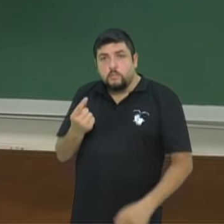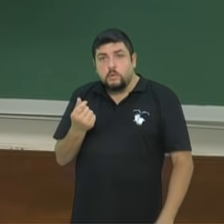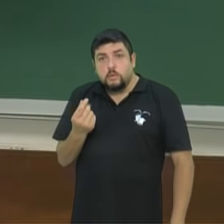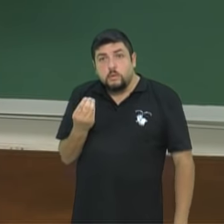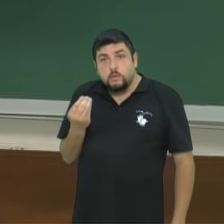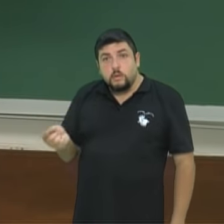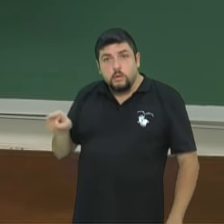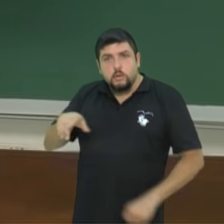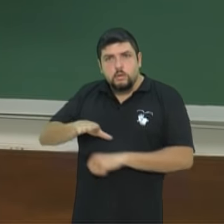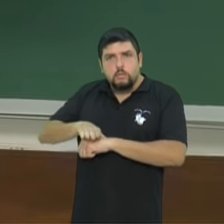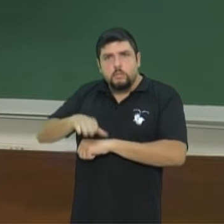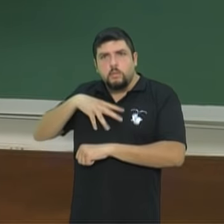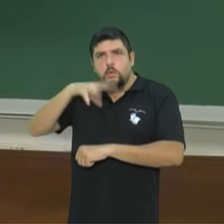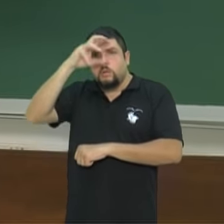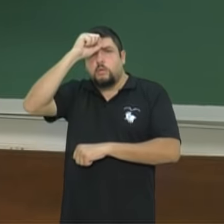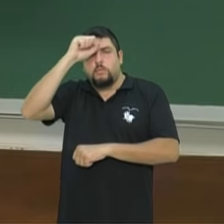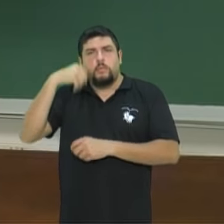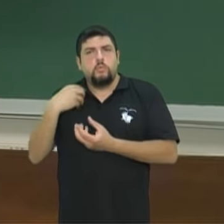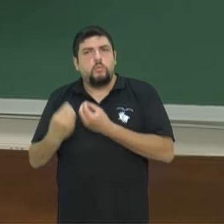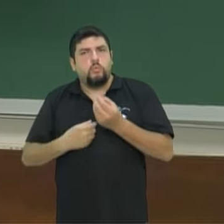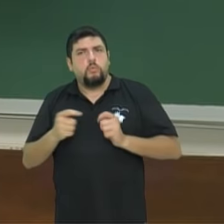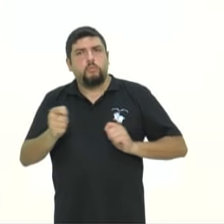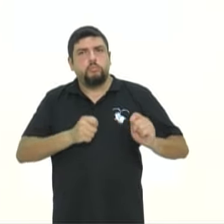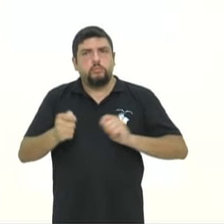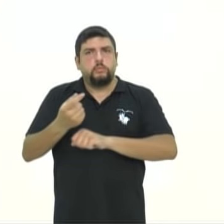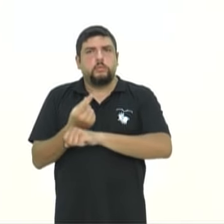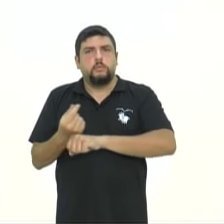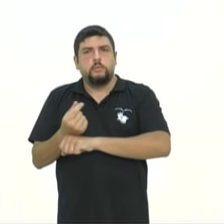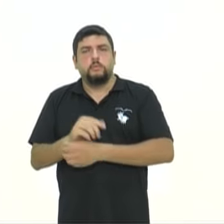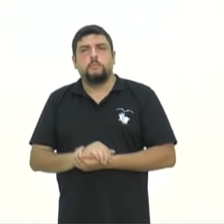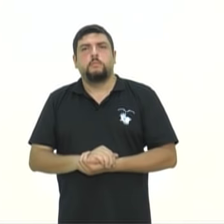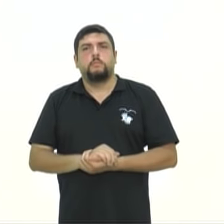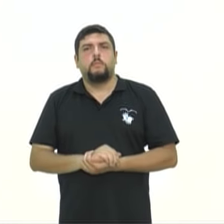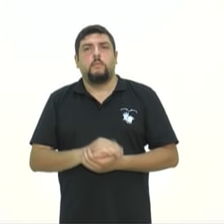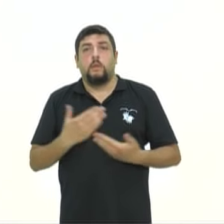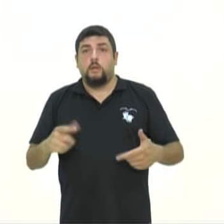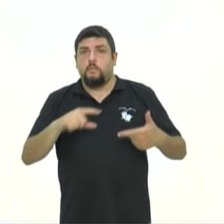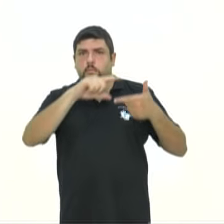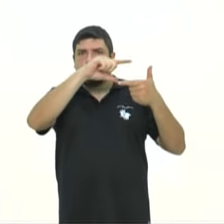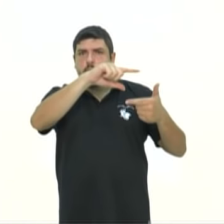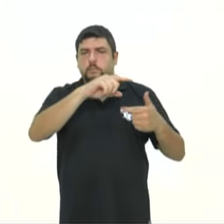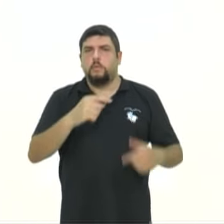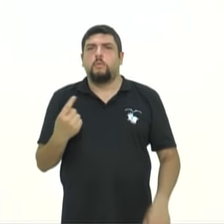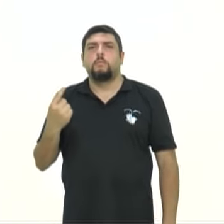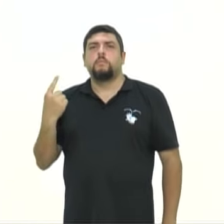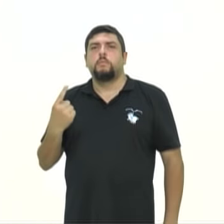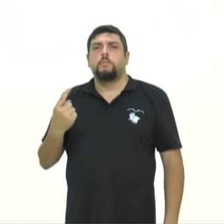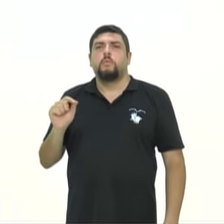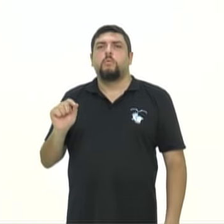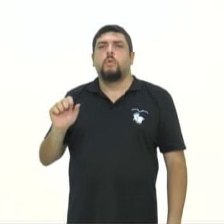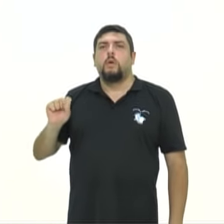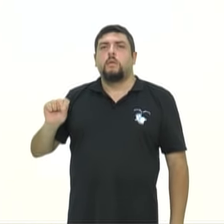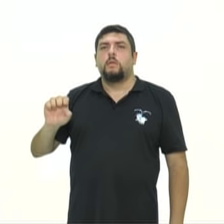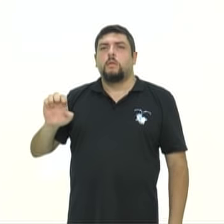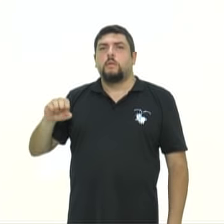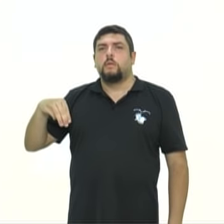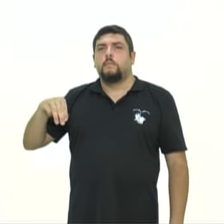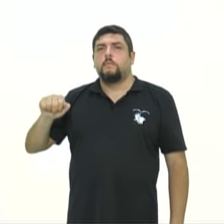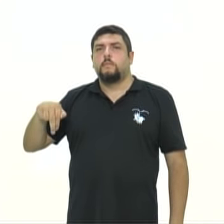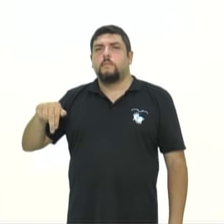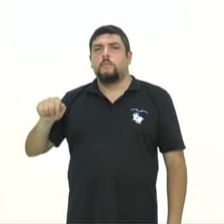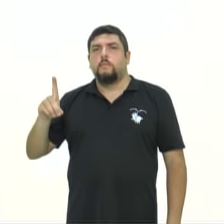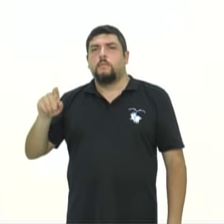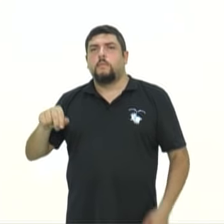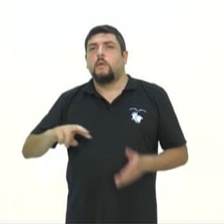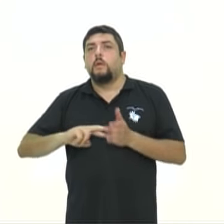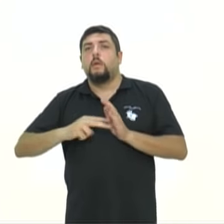o mês. Então, já no primeiro quadrinho, a palavra semanada sugere que Mônica recebe semanalmente.